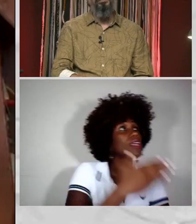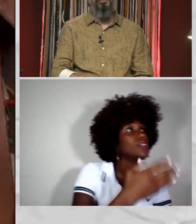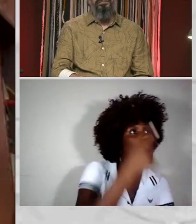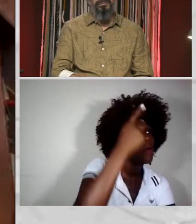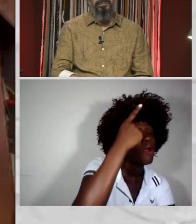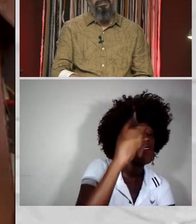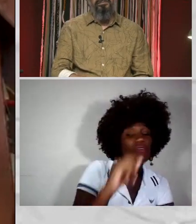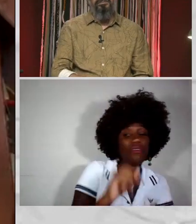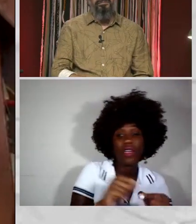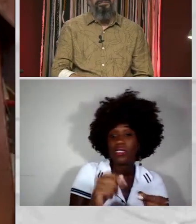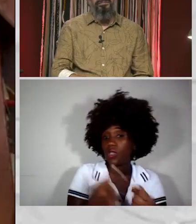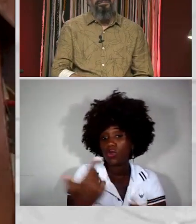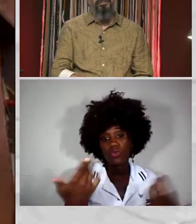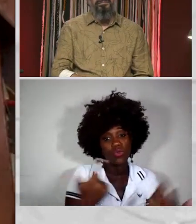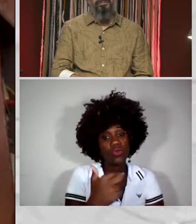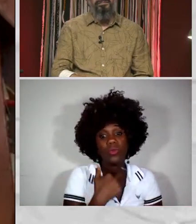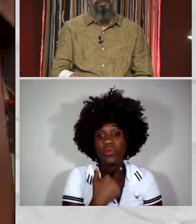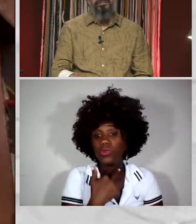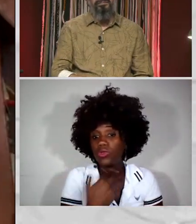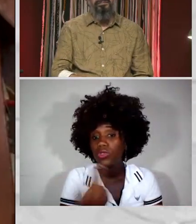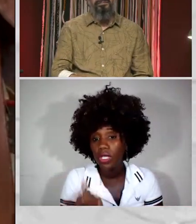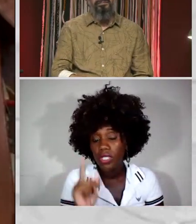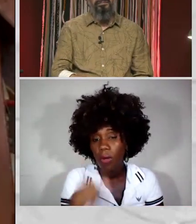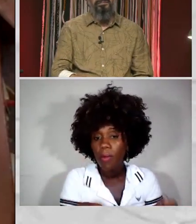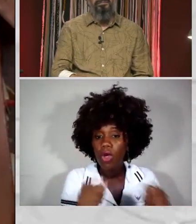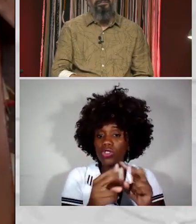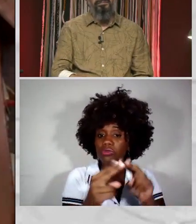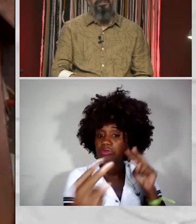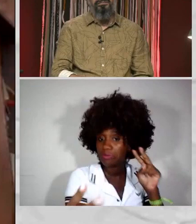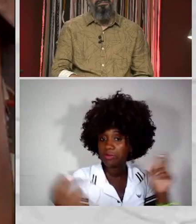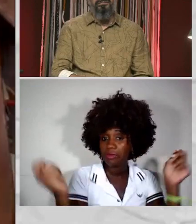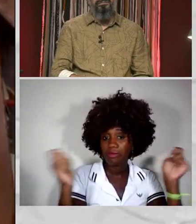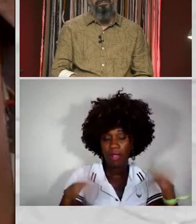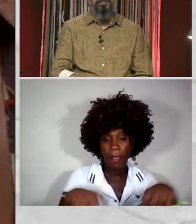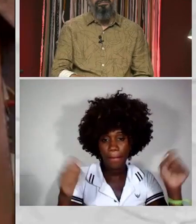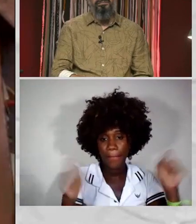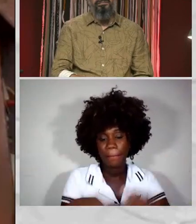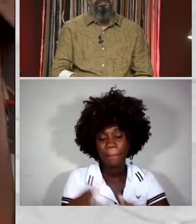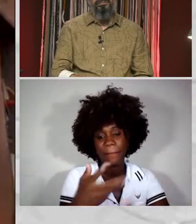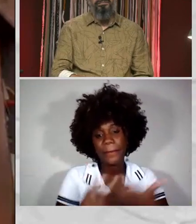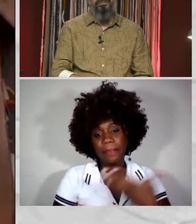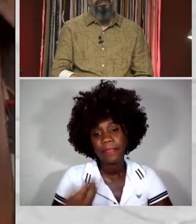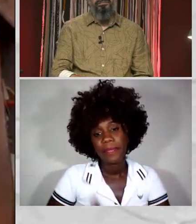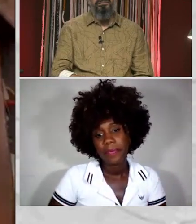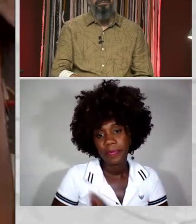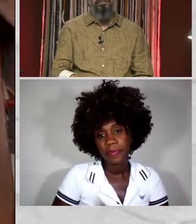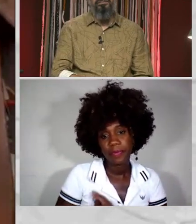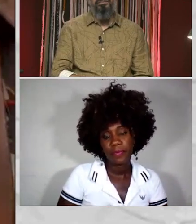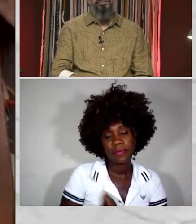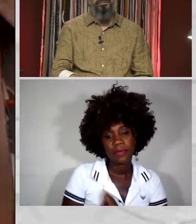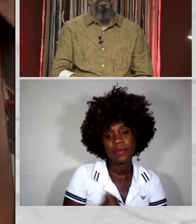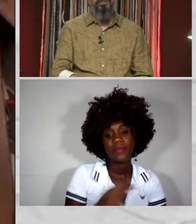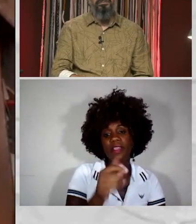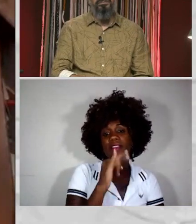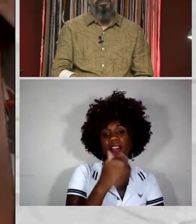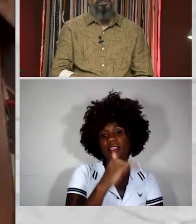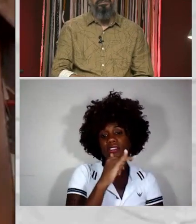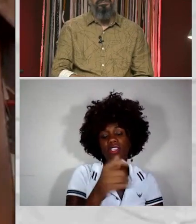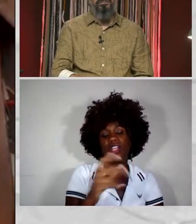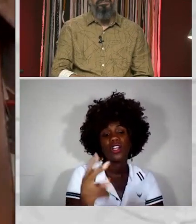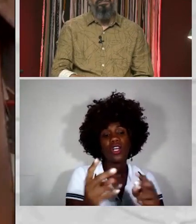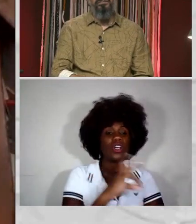comigo. E eu senti que essa presença de energia da oficina se manteve, porque eu